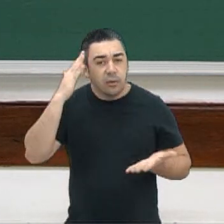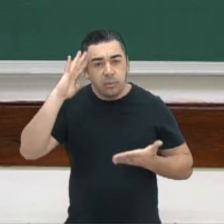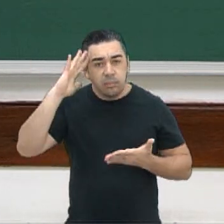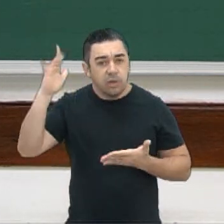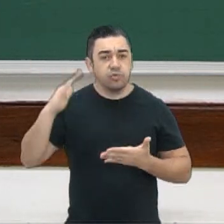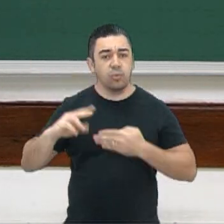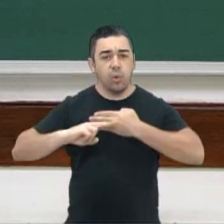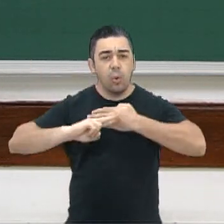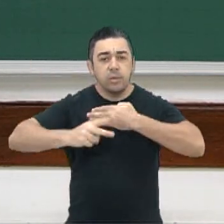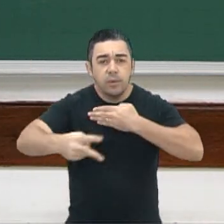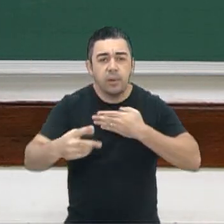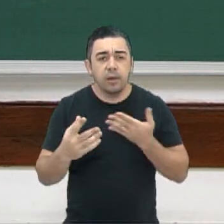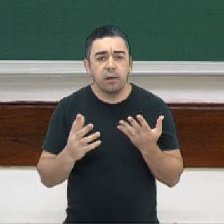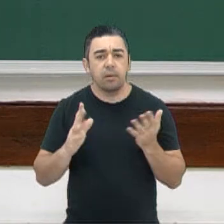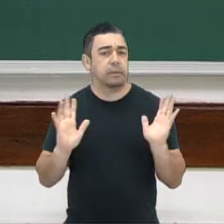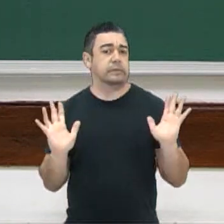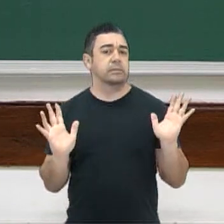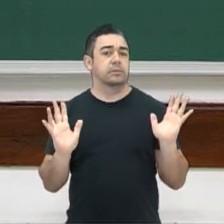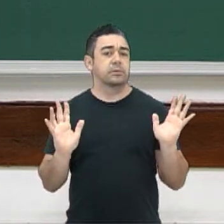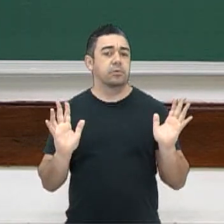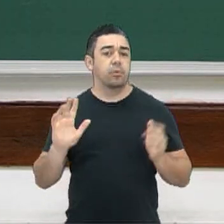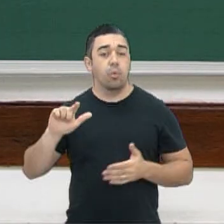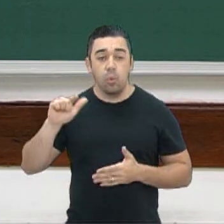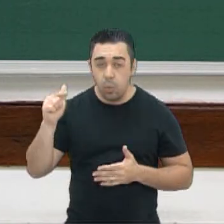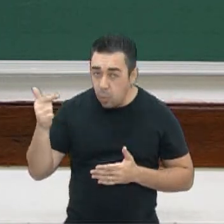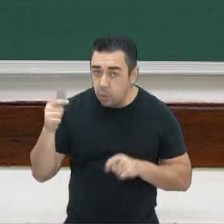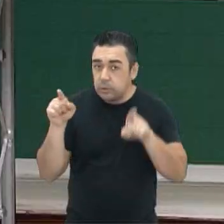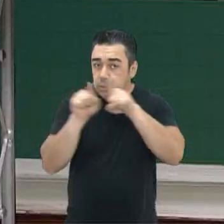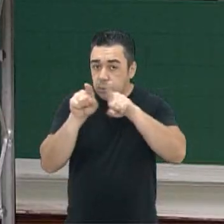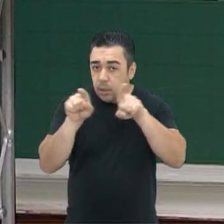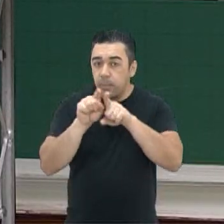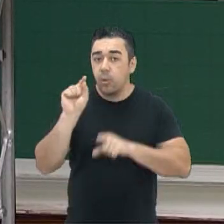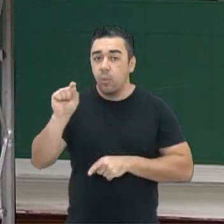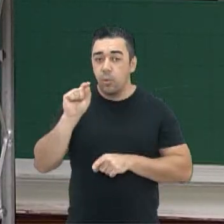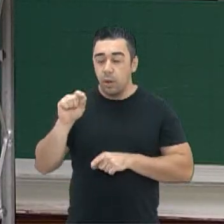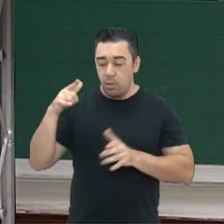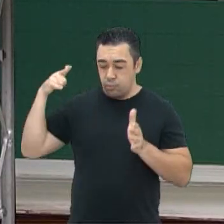disso? Né? Outra questão é que o ataque Pearl